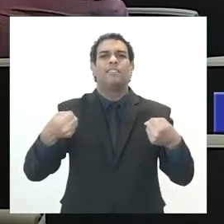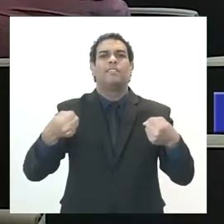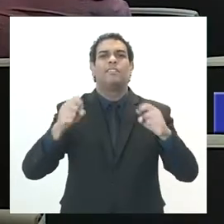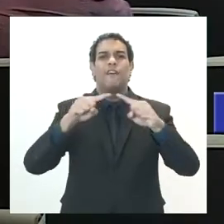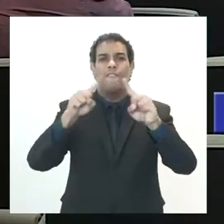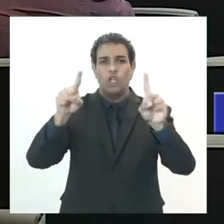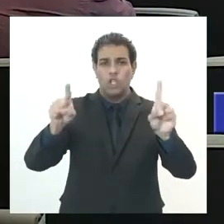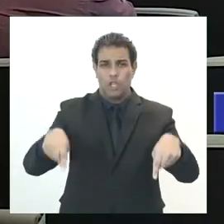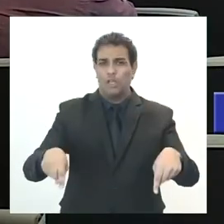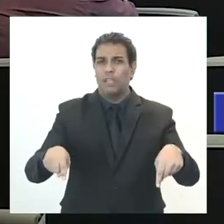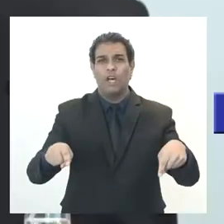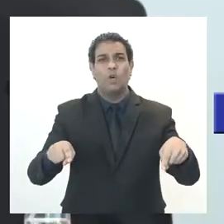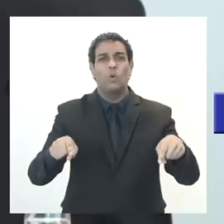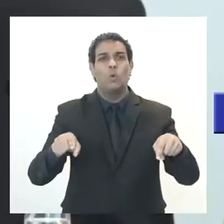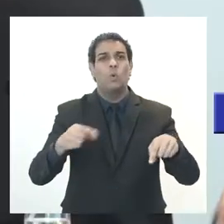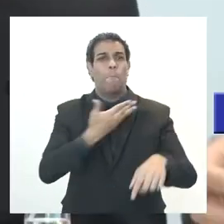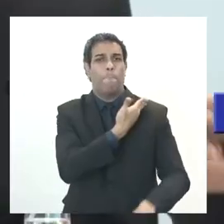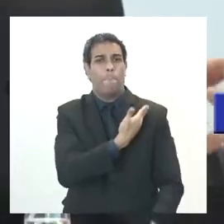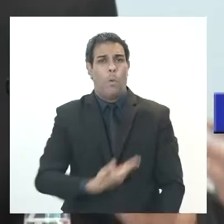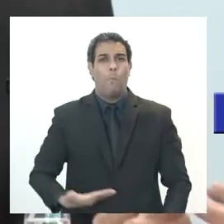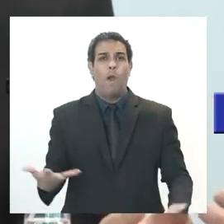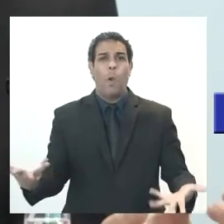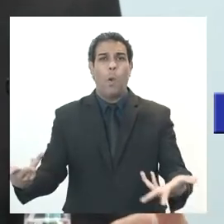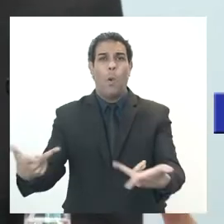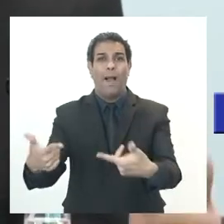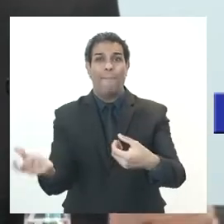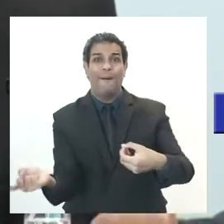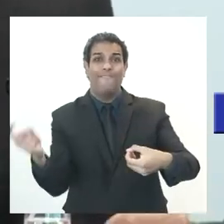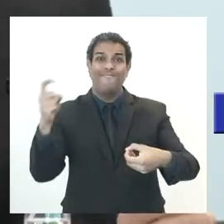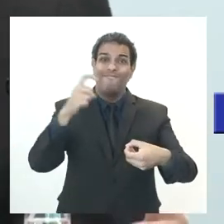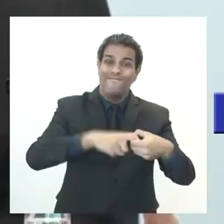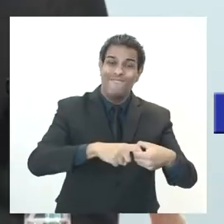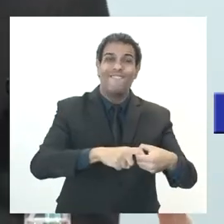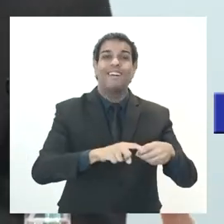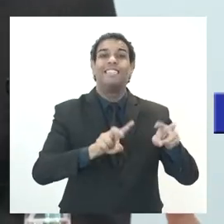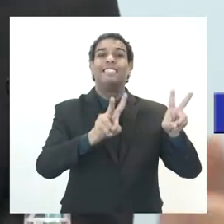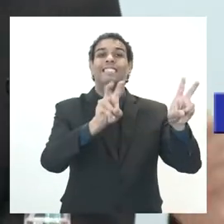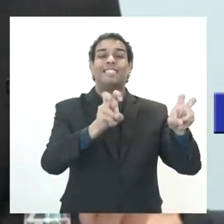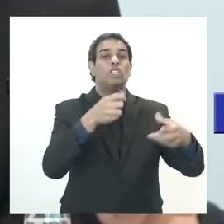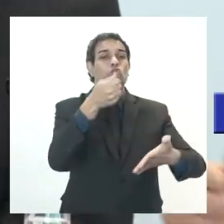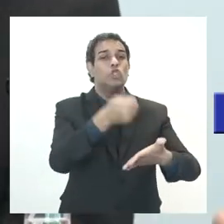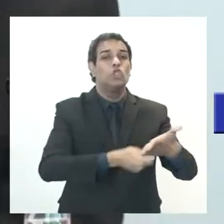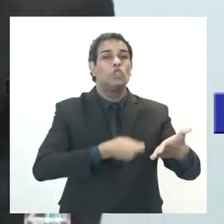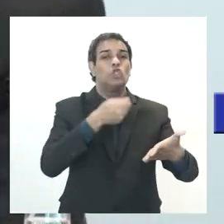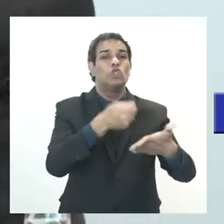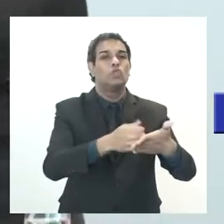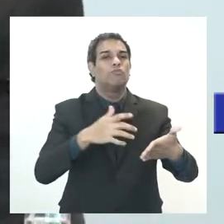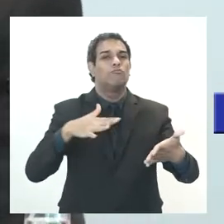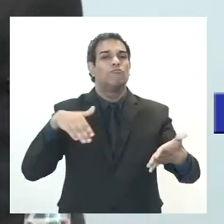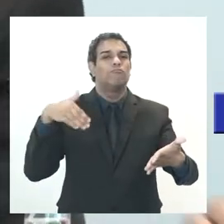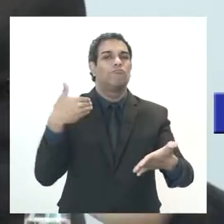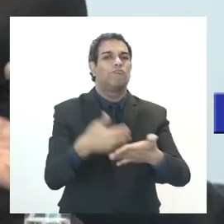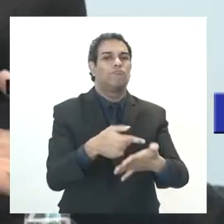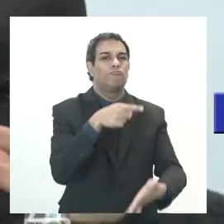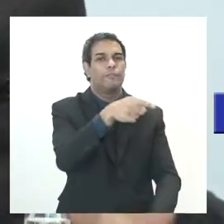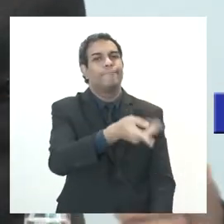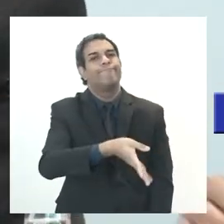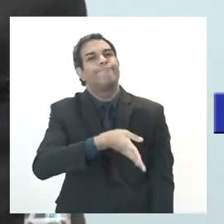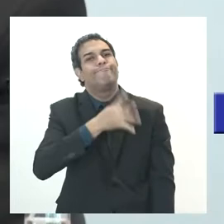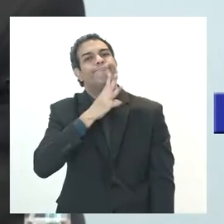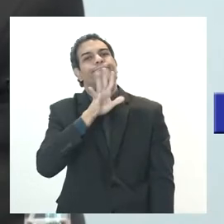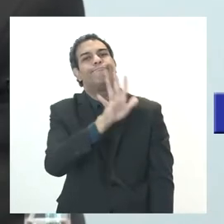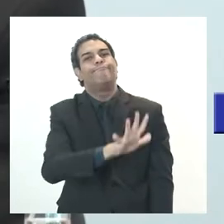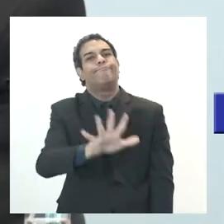do serviço público de um modo geral então ele volta agora retomando uma luta que já tava acostumada muito tempo fazer e nós